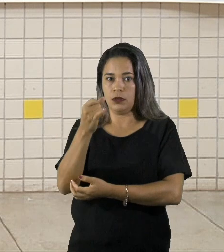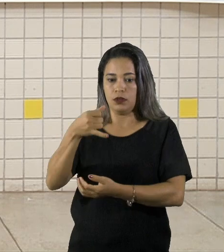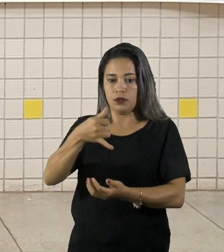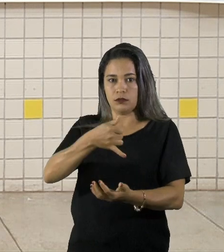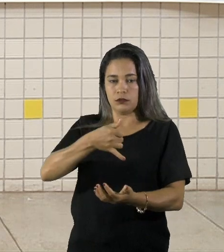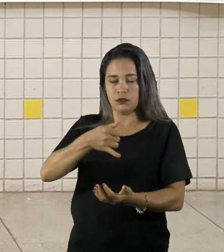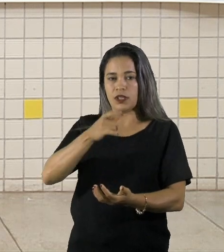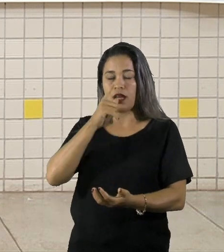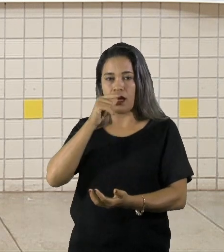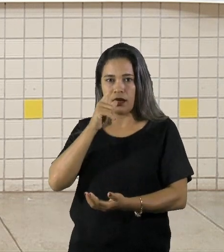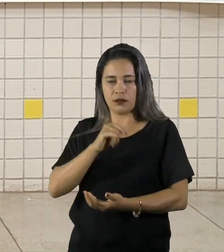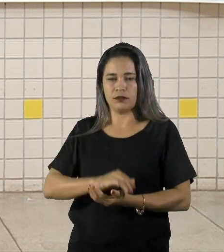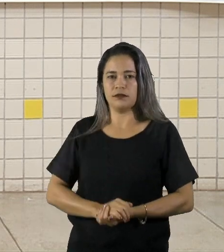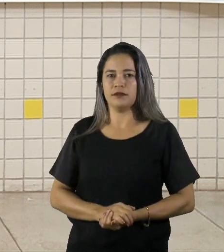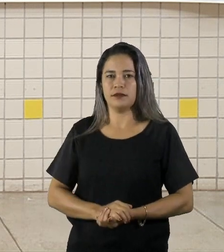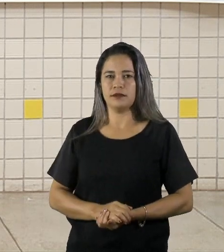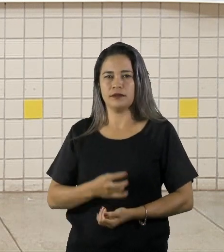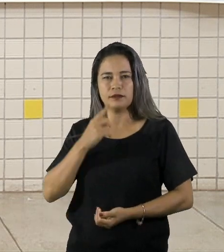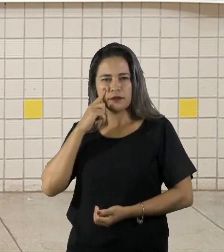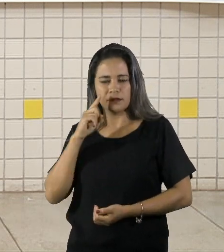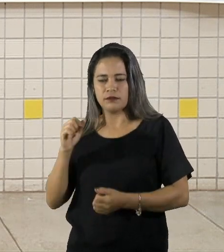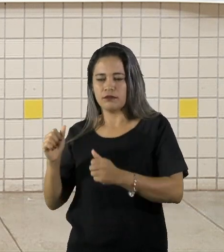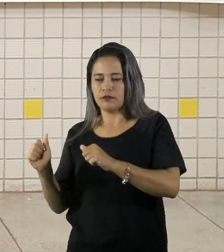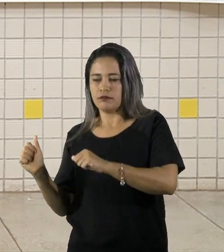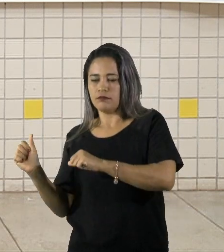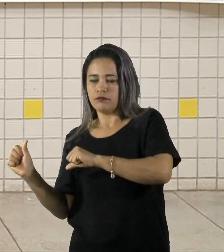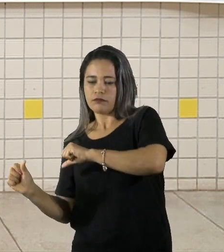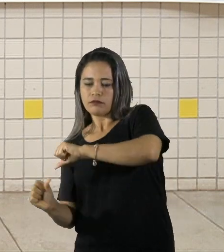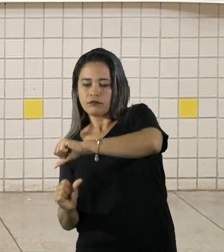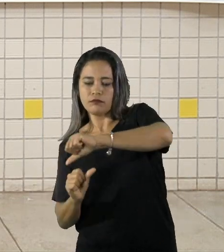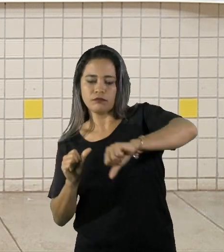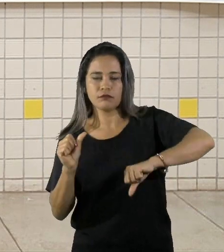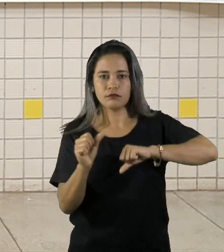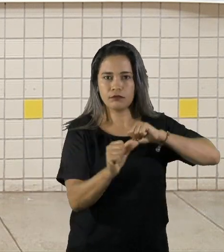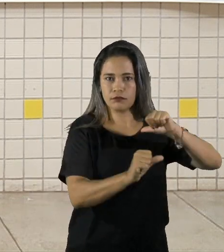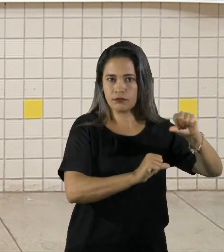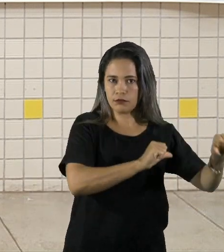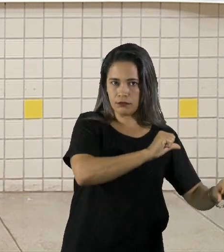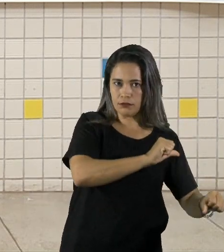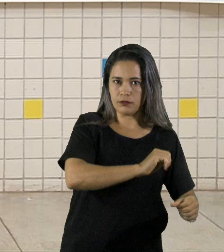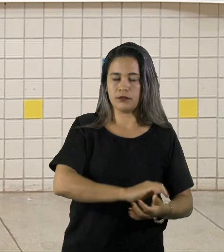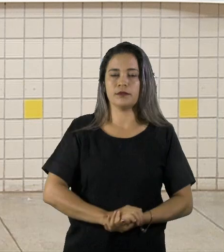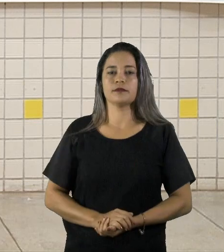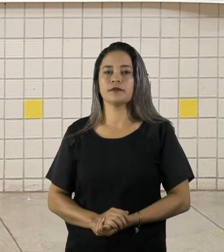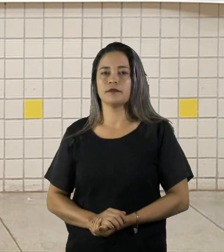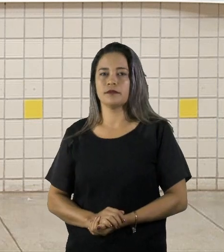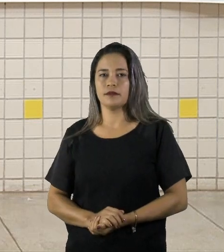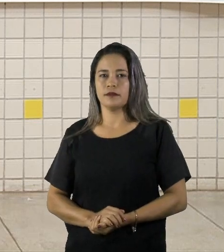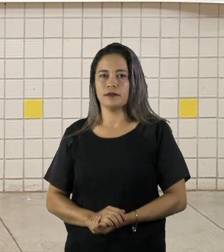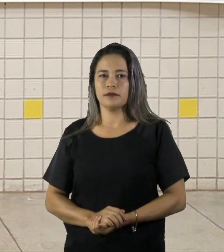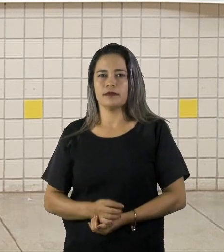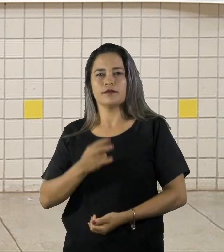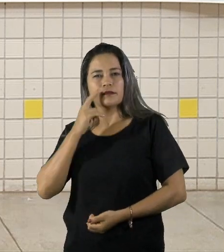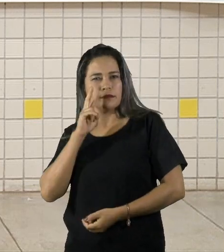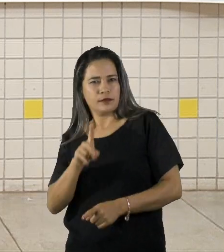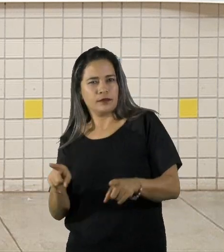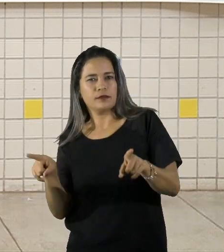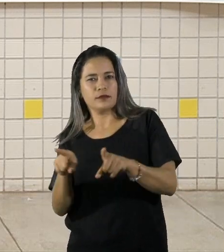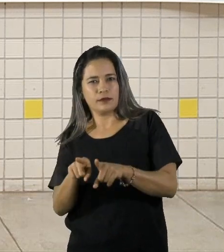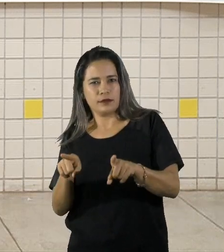essa passagem de um estado para o outro, desses estados físicos para o outro. Nós também